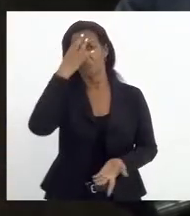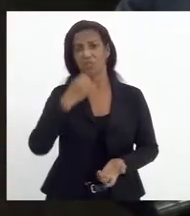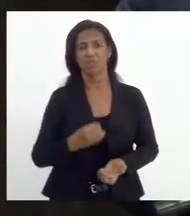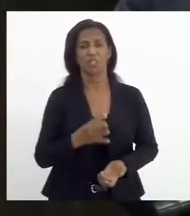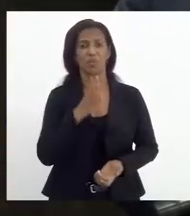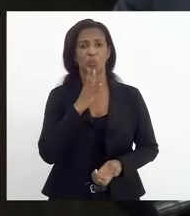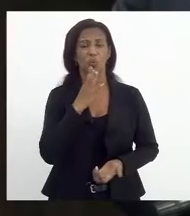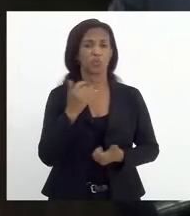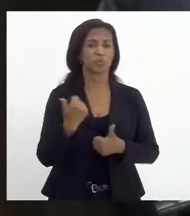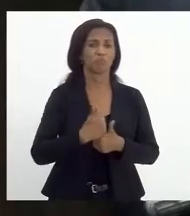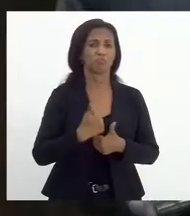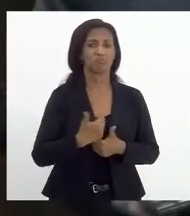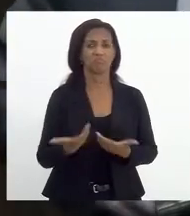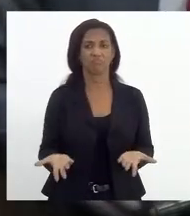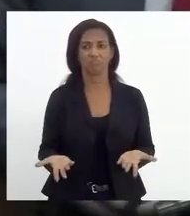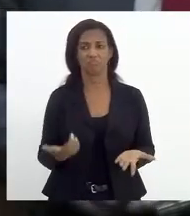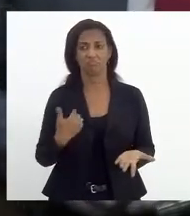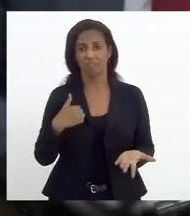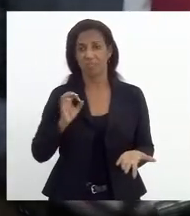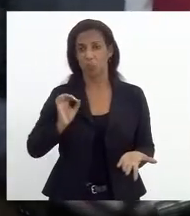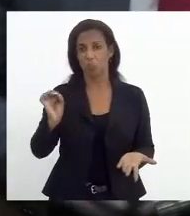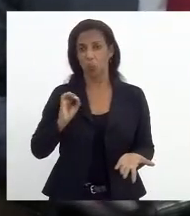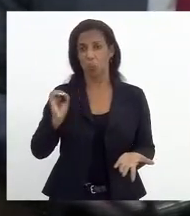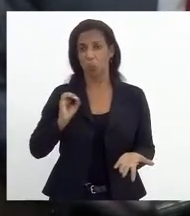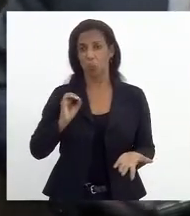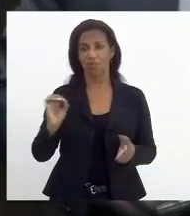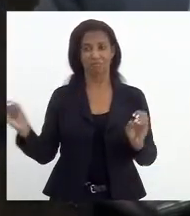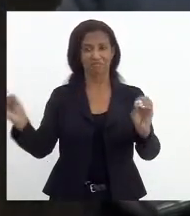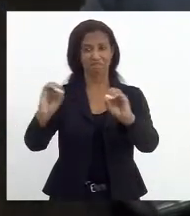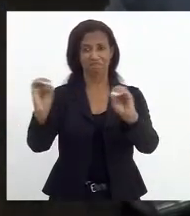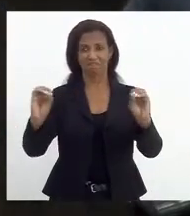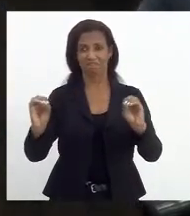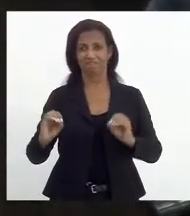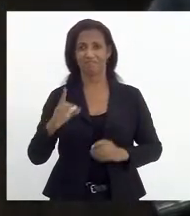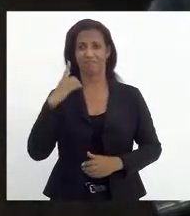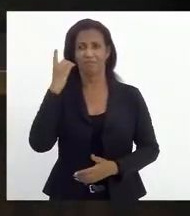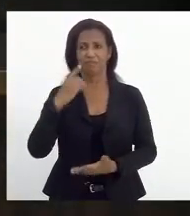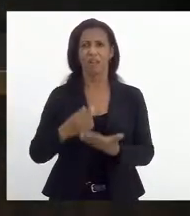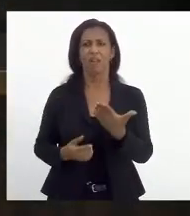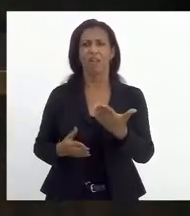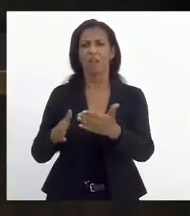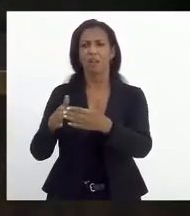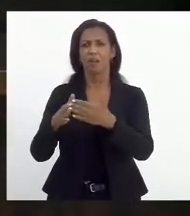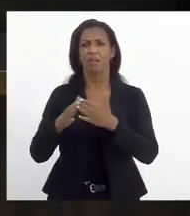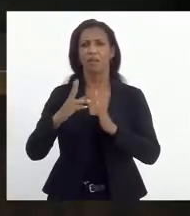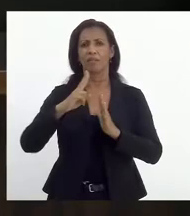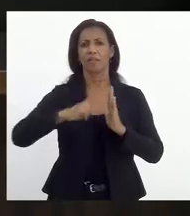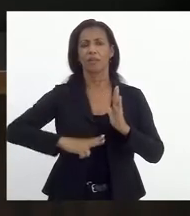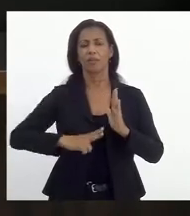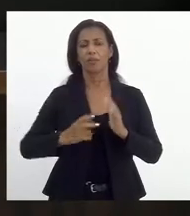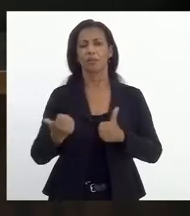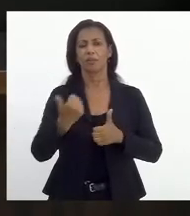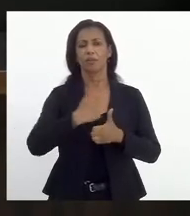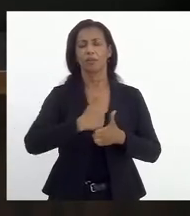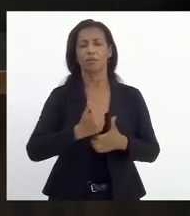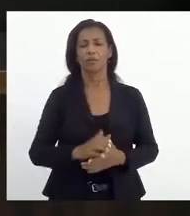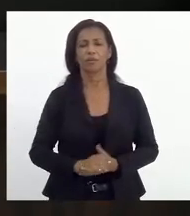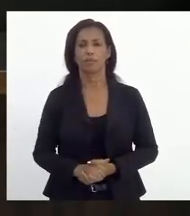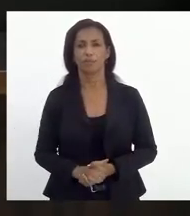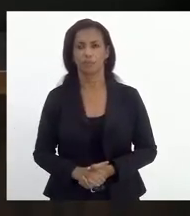conheço o substitutivo. Nem eu, nem nenhum deputado. Solicitar ao deputado Márcio Pacheco que faça a leitura do substitutivo.